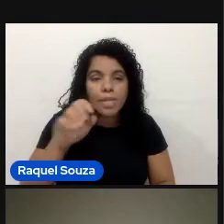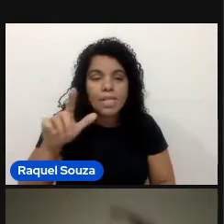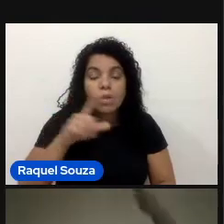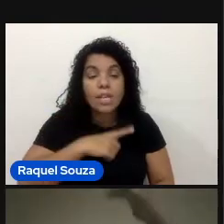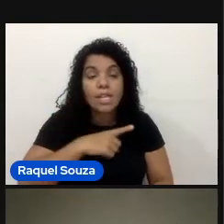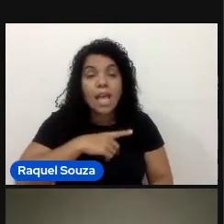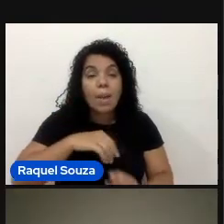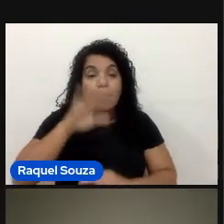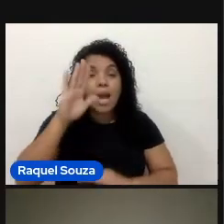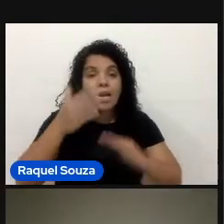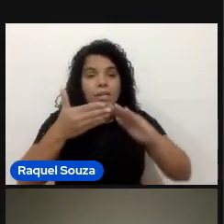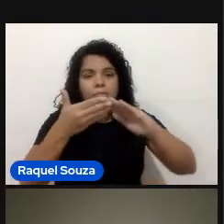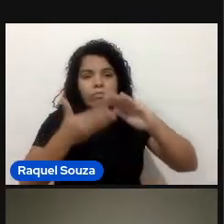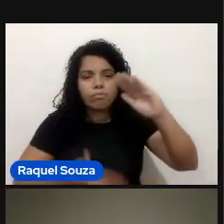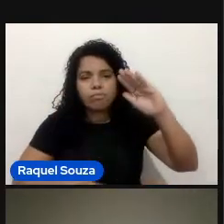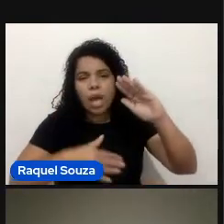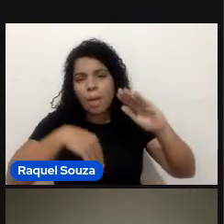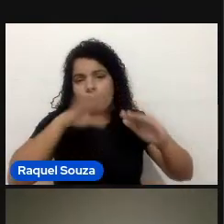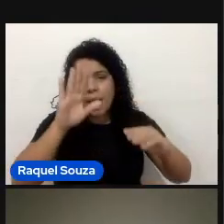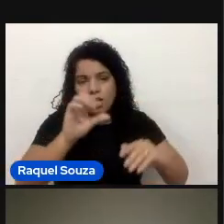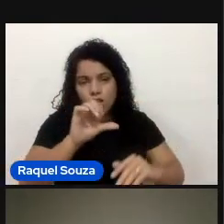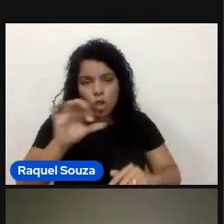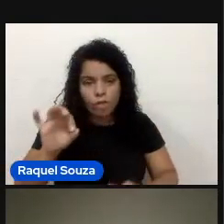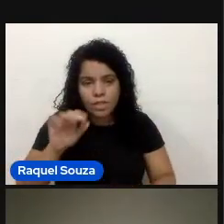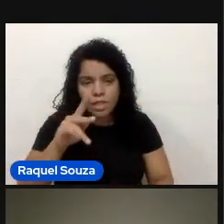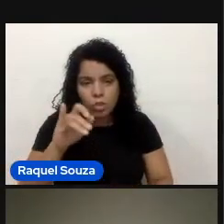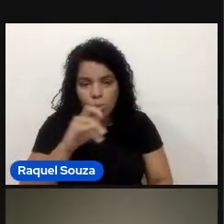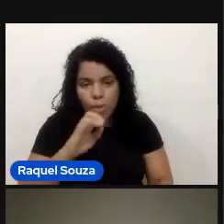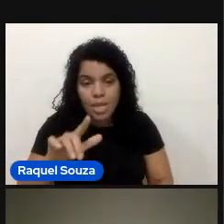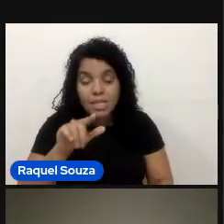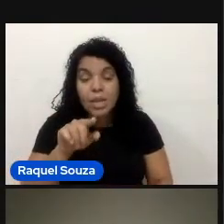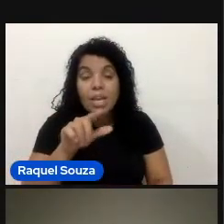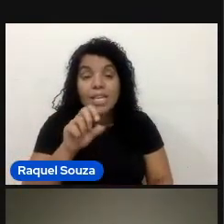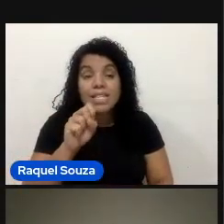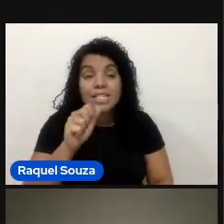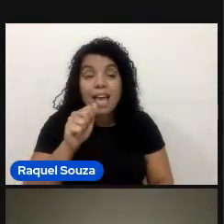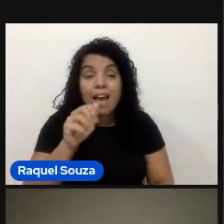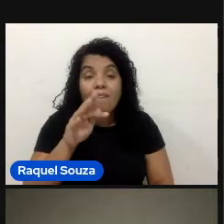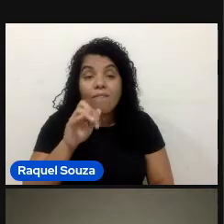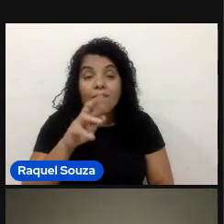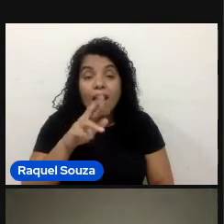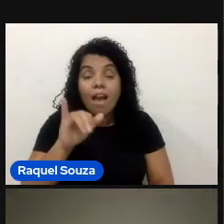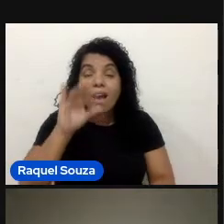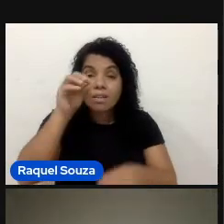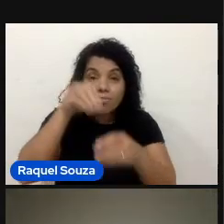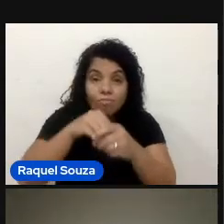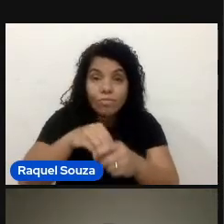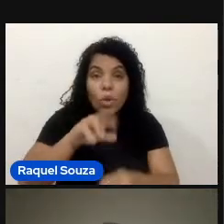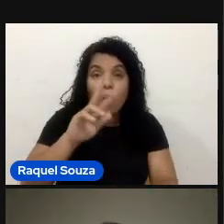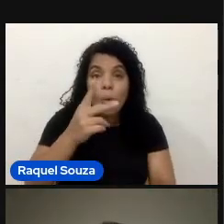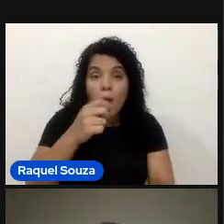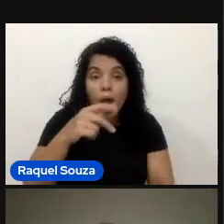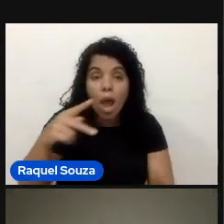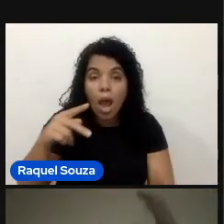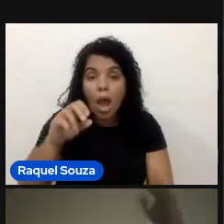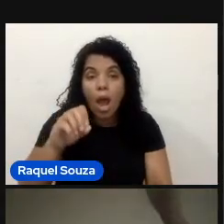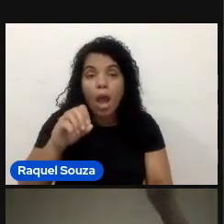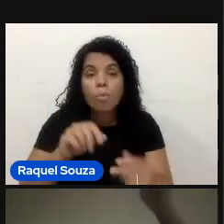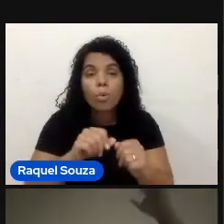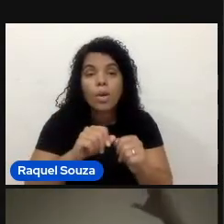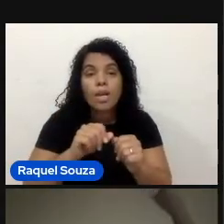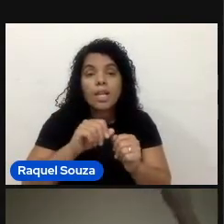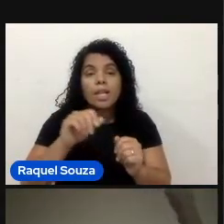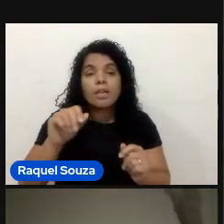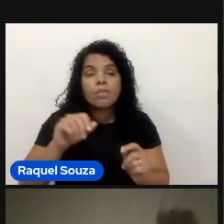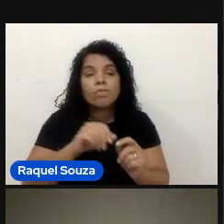longa, que tem mais que 900 pixels, o Safari no Rapo, ele faz... Stitch é costurar, né? Então, o